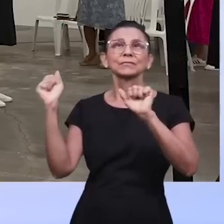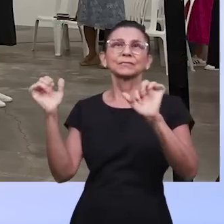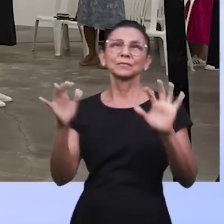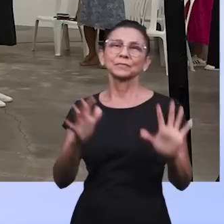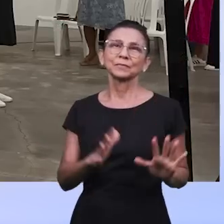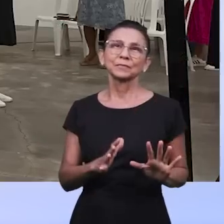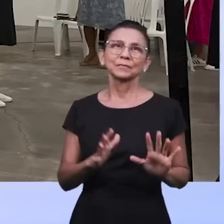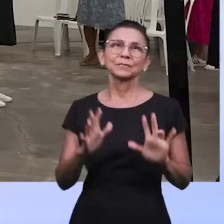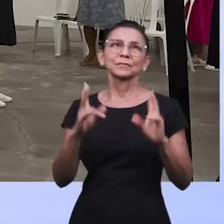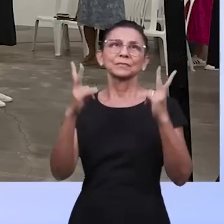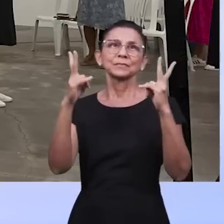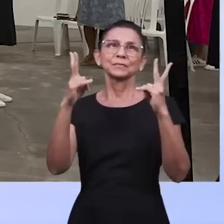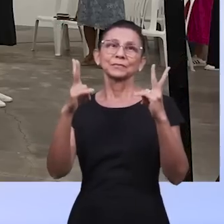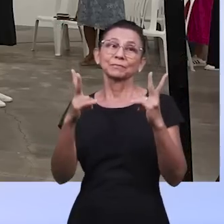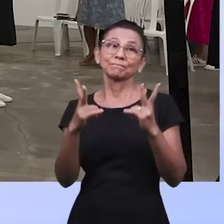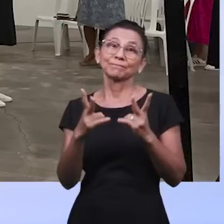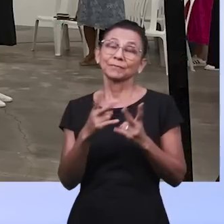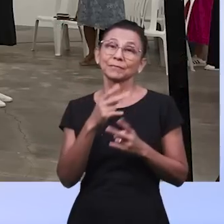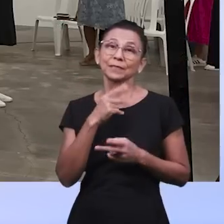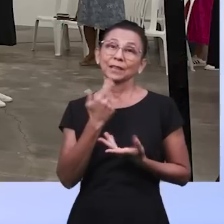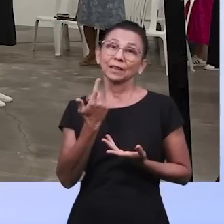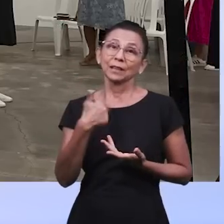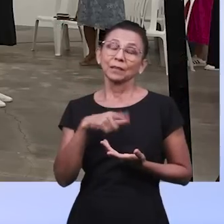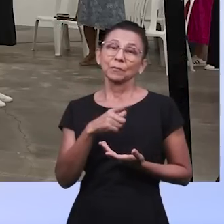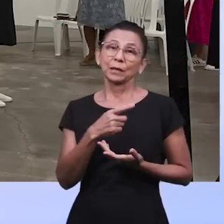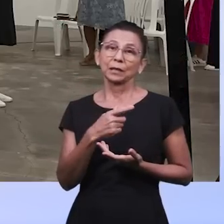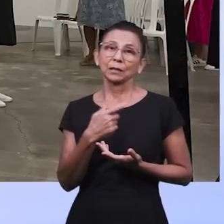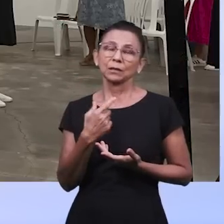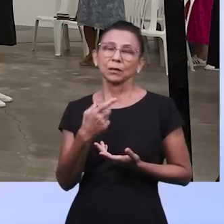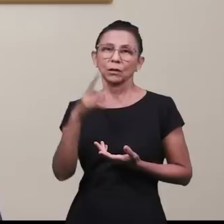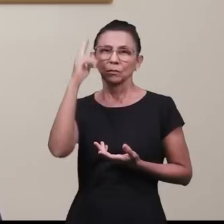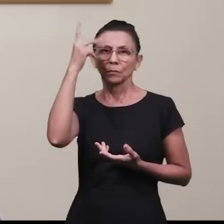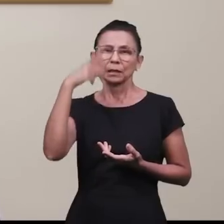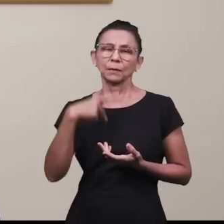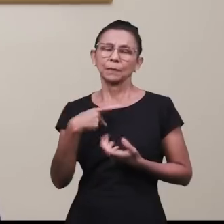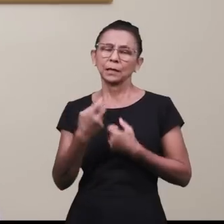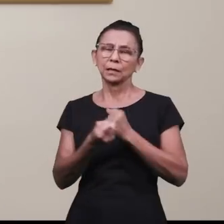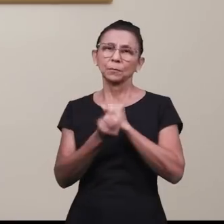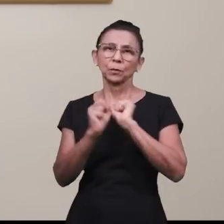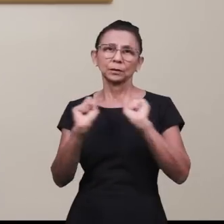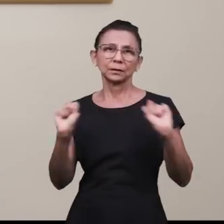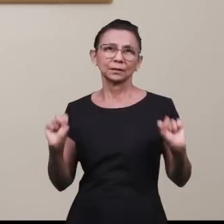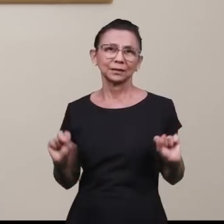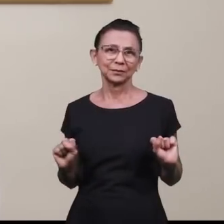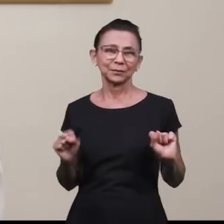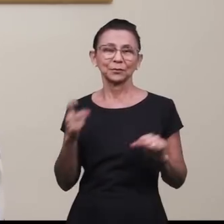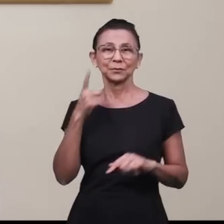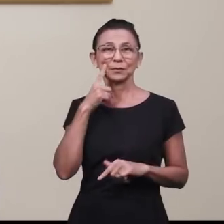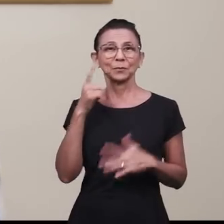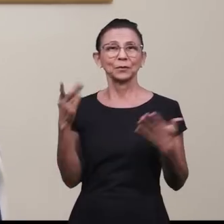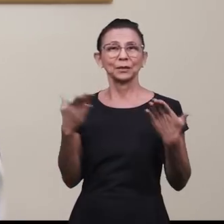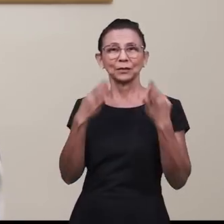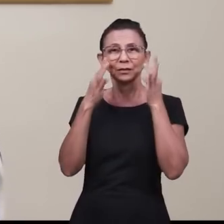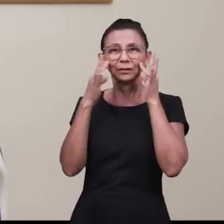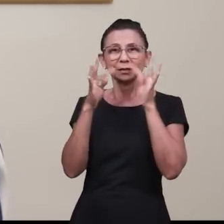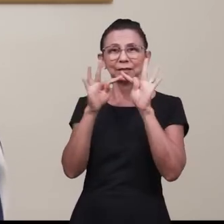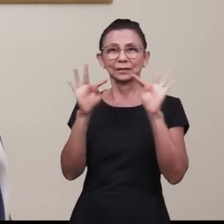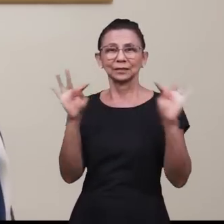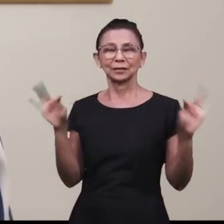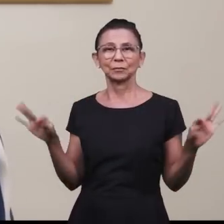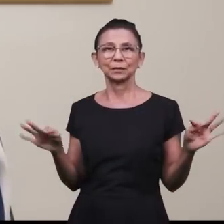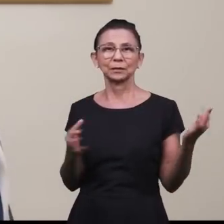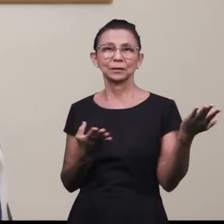jovens, vamos ouvir agora o testemunho da jovem Bárbara Rosini, da Igreja do Porto, que nos contou como este evento de